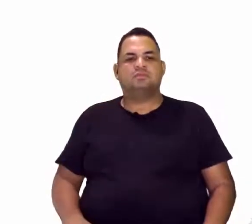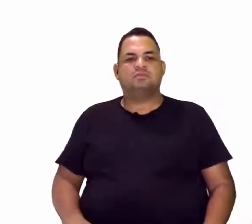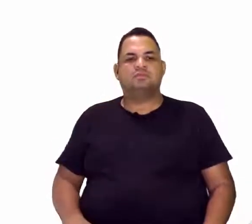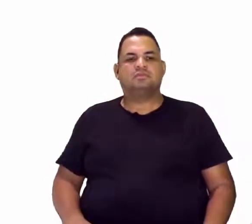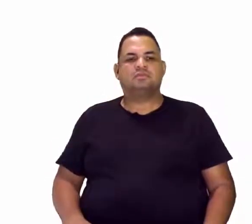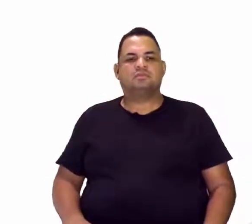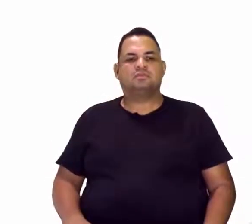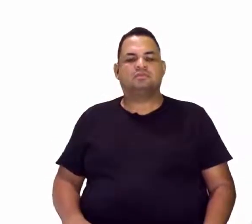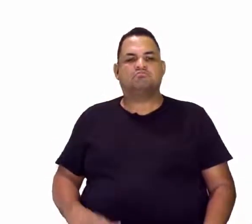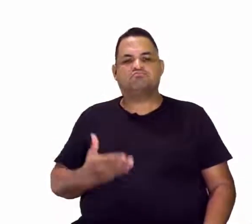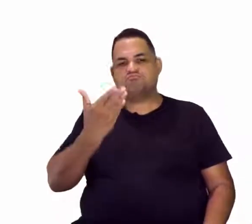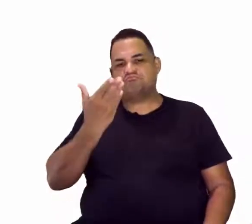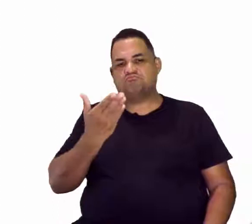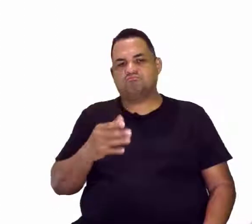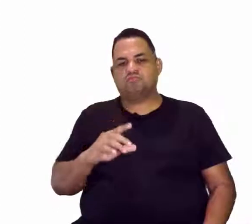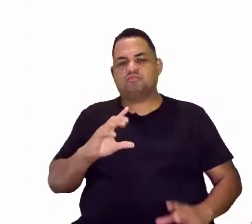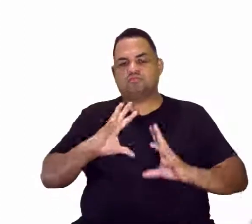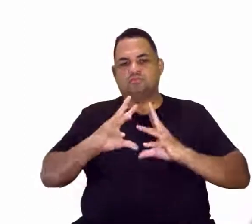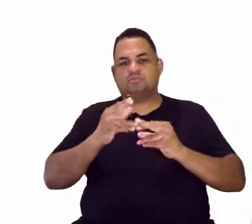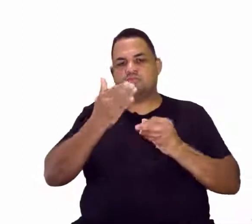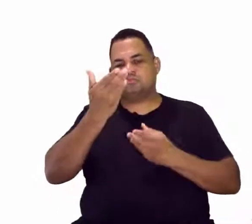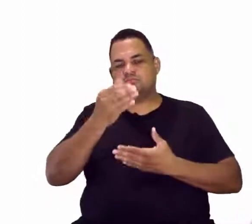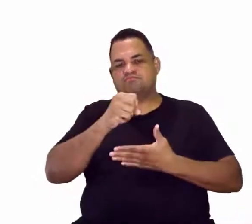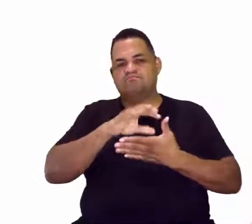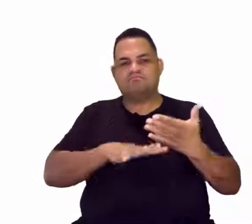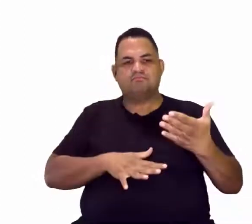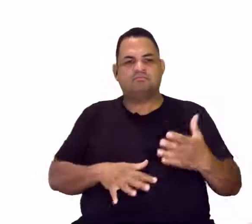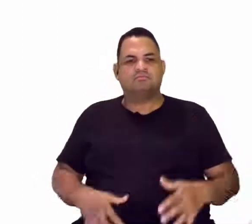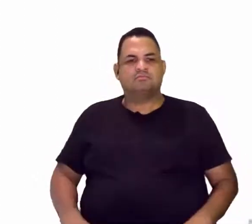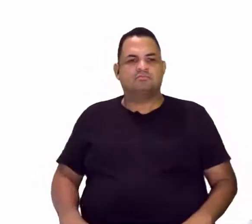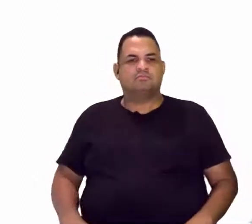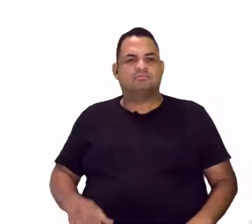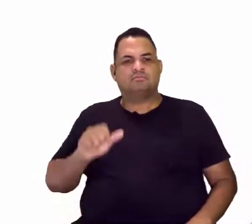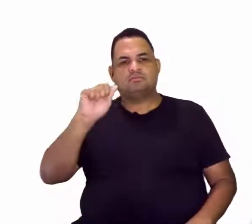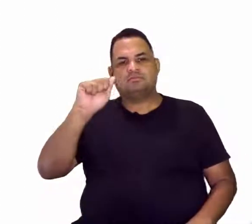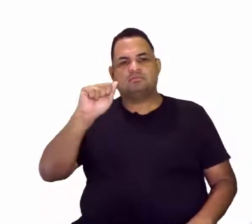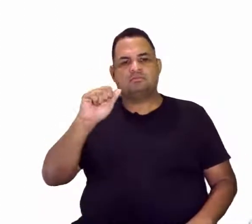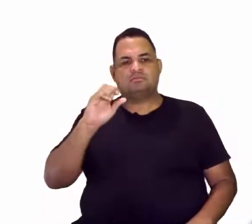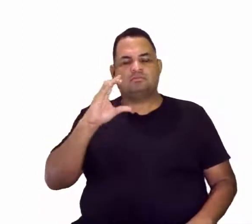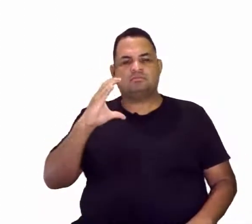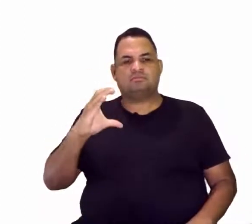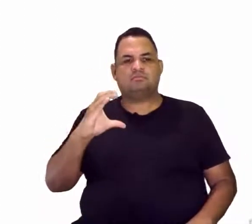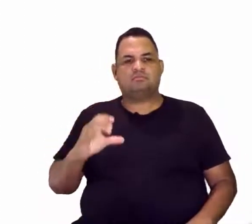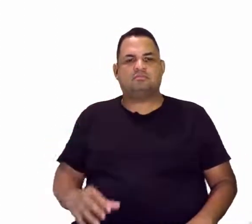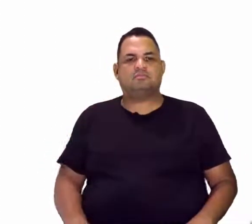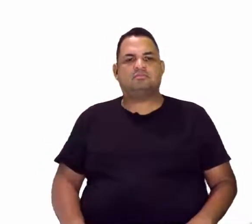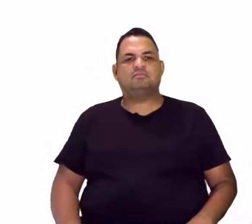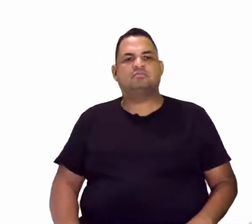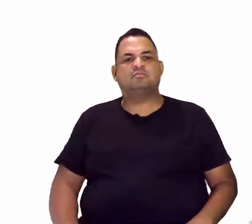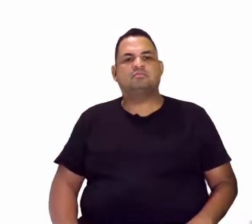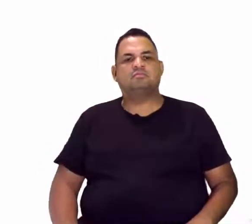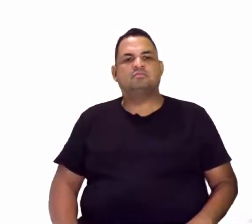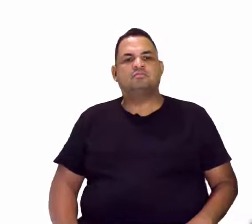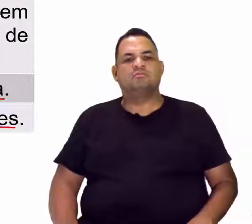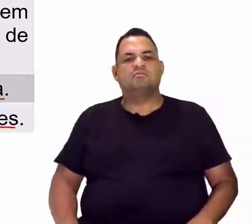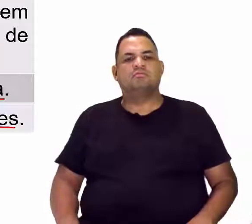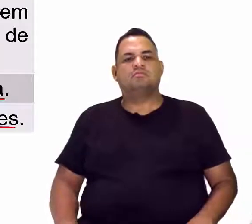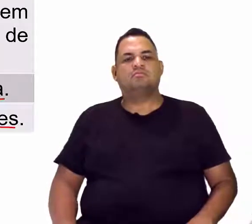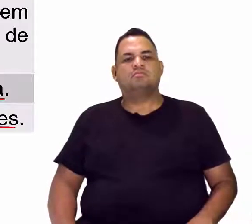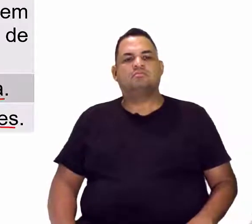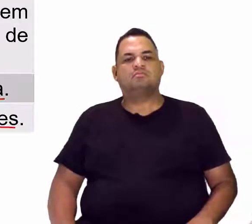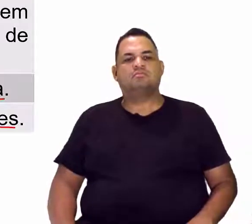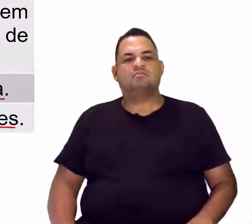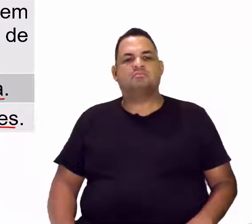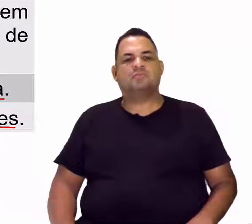teria oxigênio, a gente elimina. Não tem como ser a certa. Ficamos entre a A e a C. E aí, qual é o outro